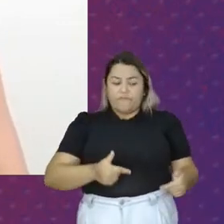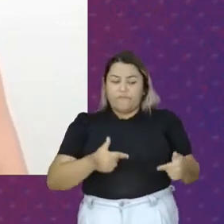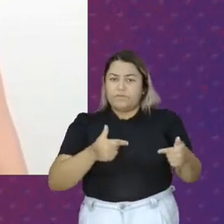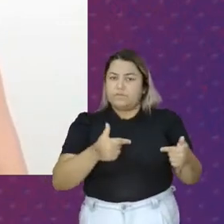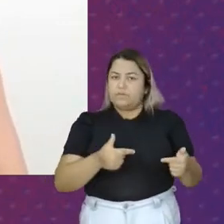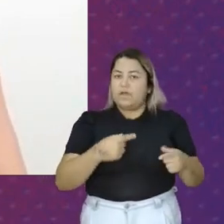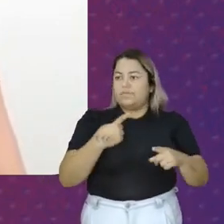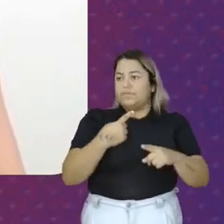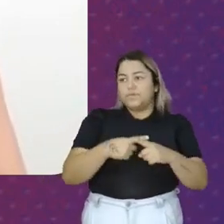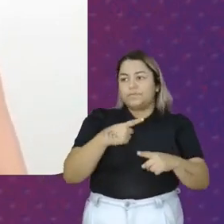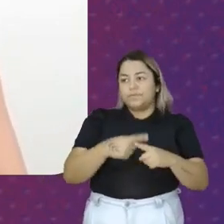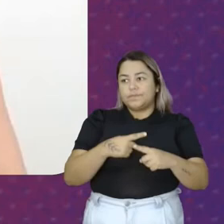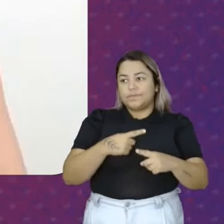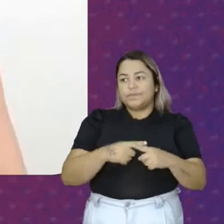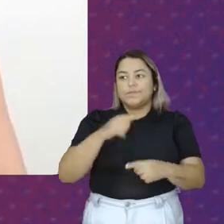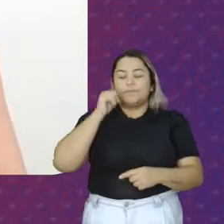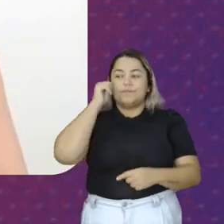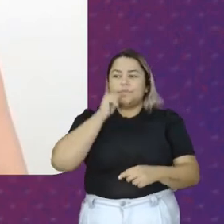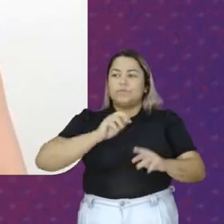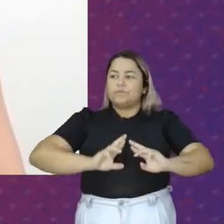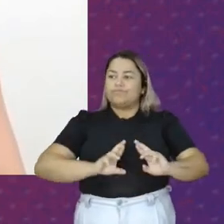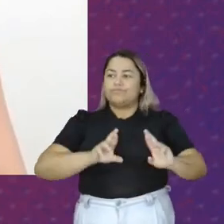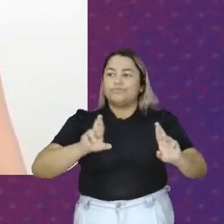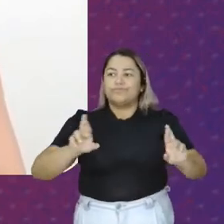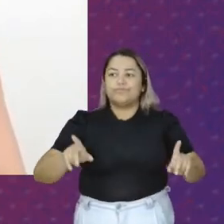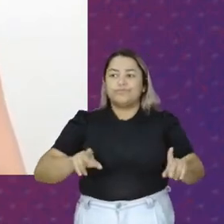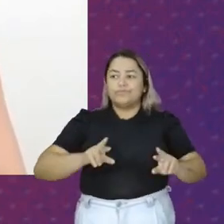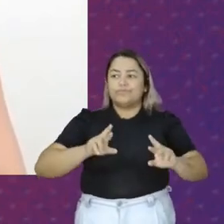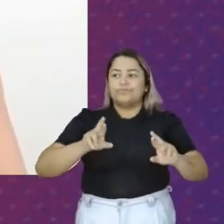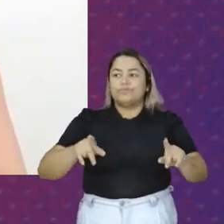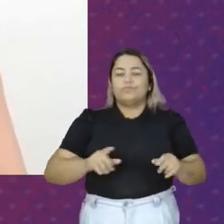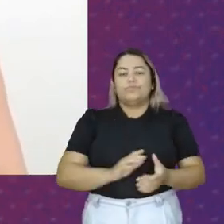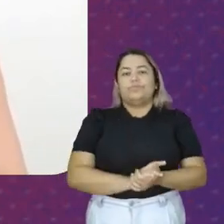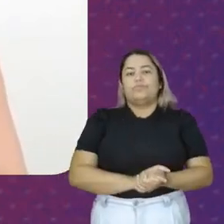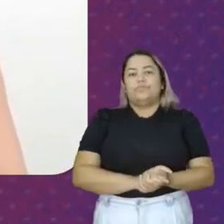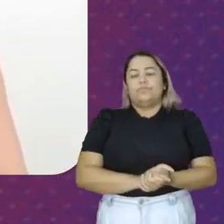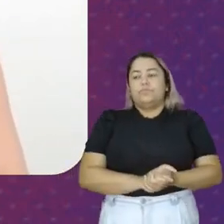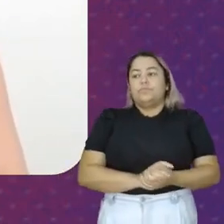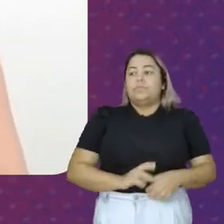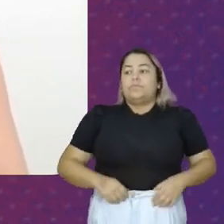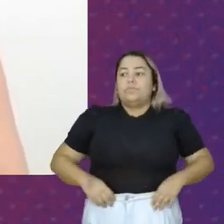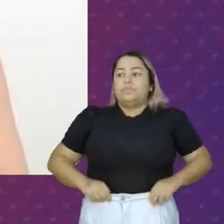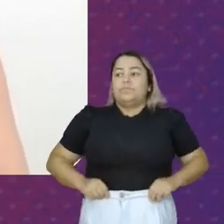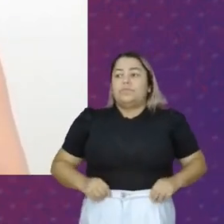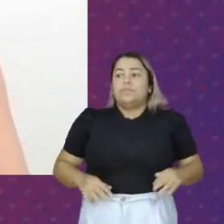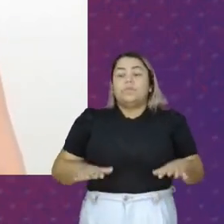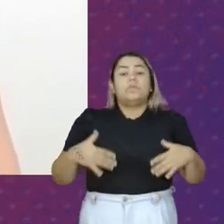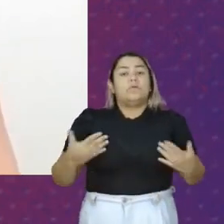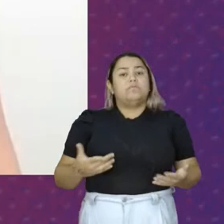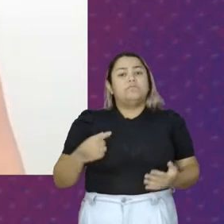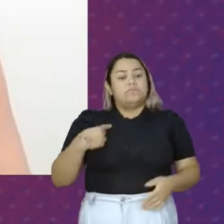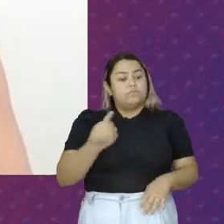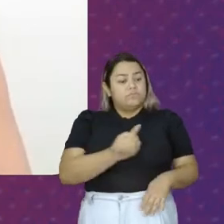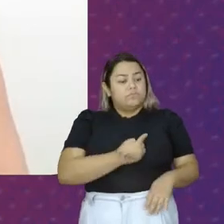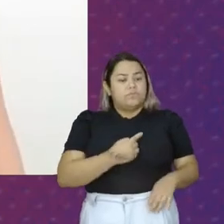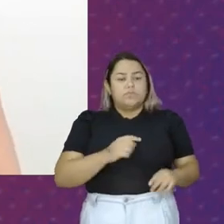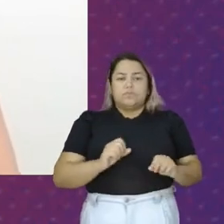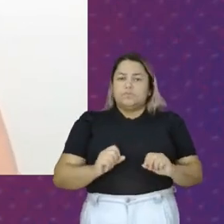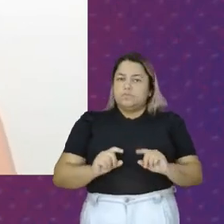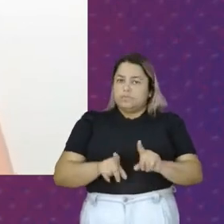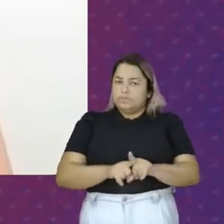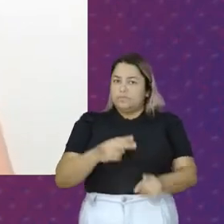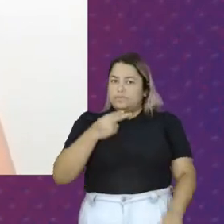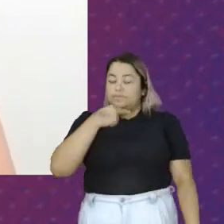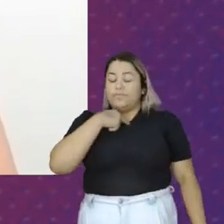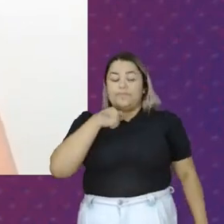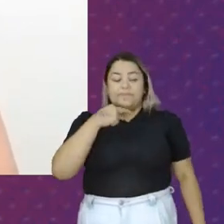Por quê? Porque somos pessoas diferentes, perfis distintos, não é verdade? Então, nós também não podemos reforçar